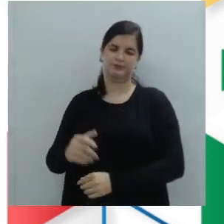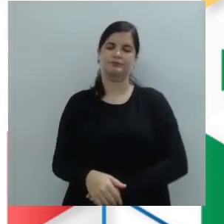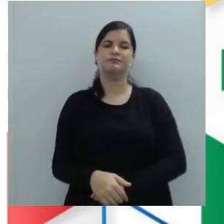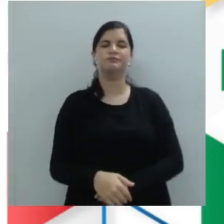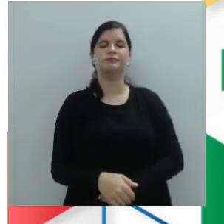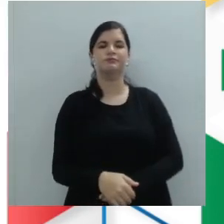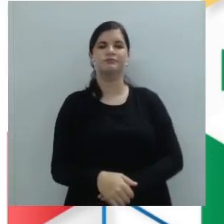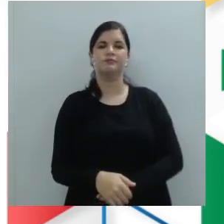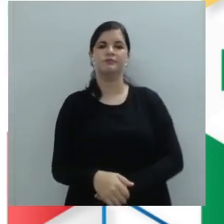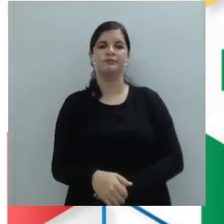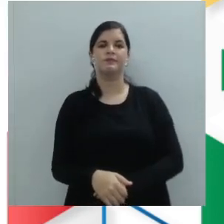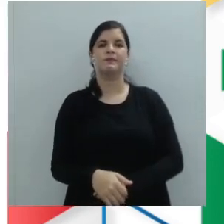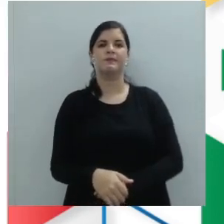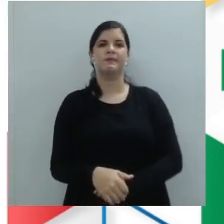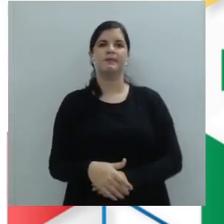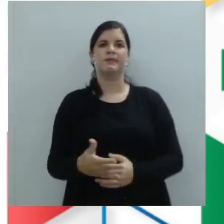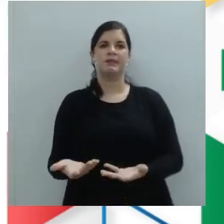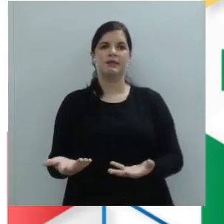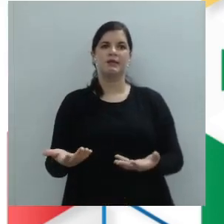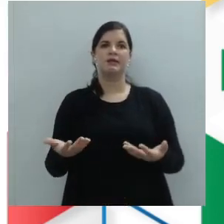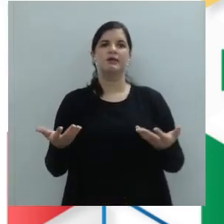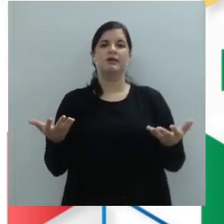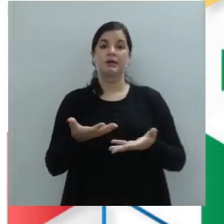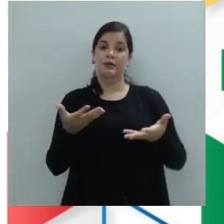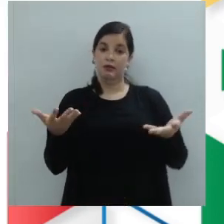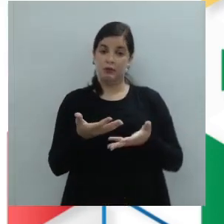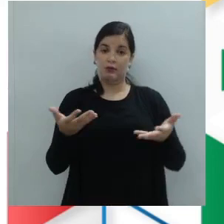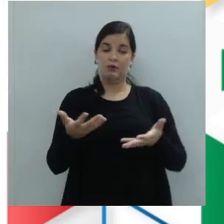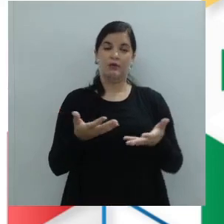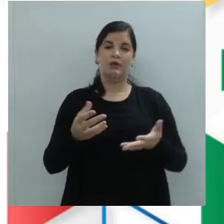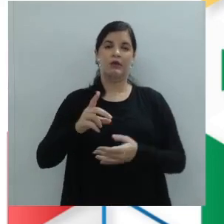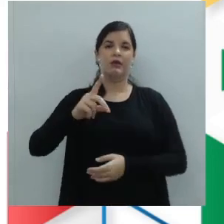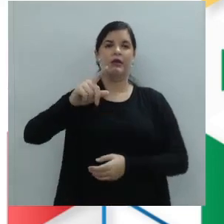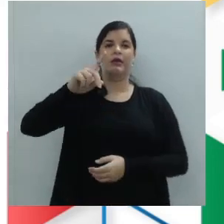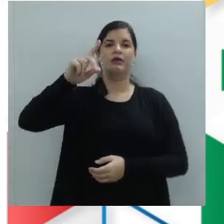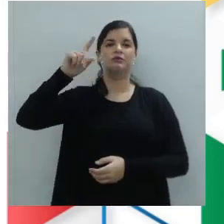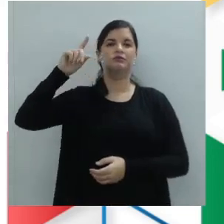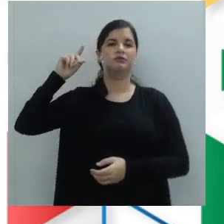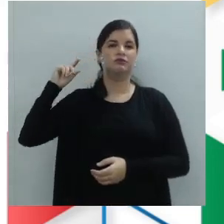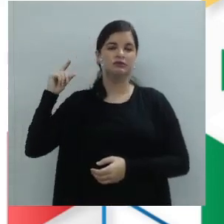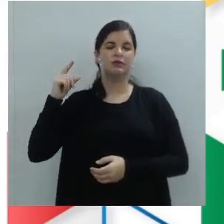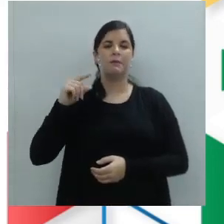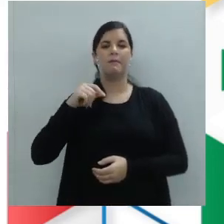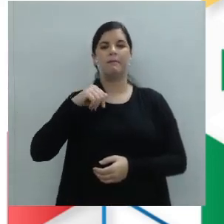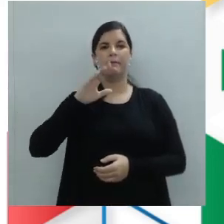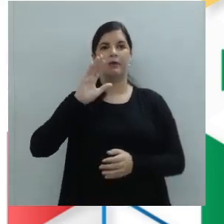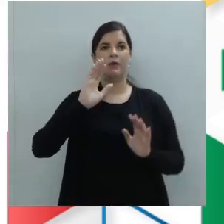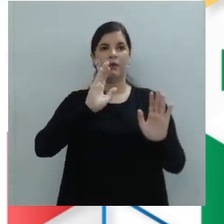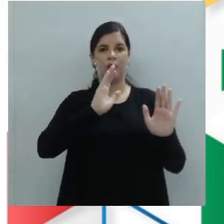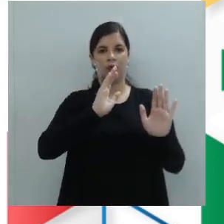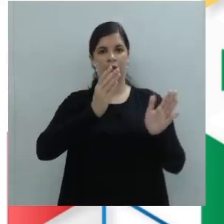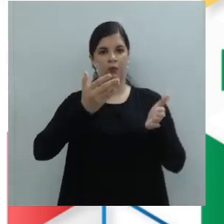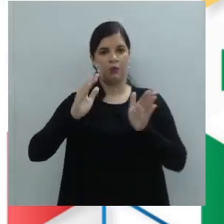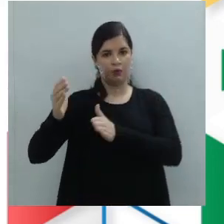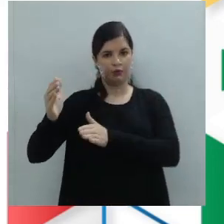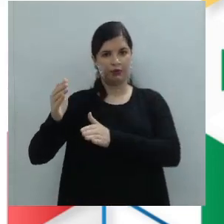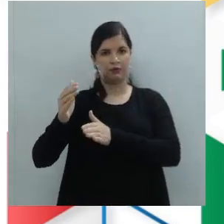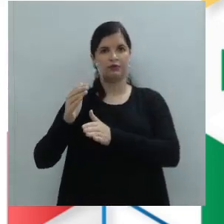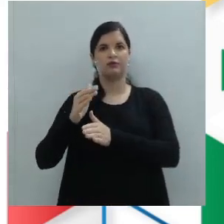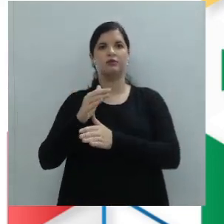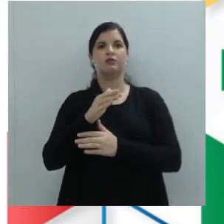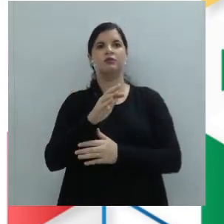como eu já falei a vocês. E aqui temos ainda a antiga e mística Ordem Rosa